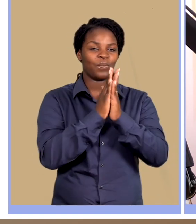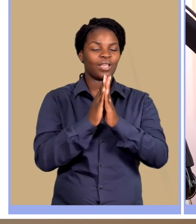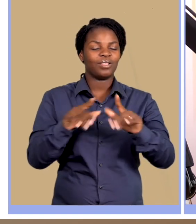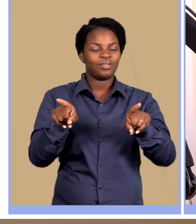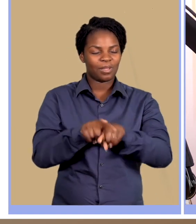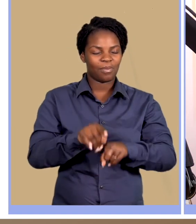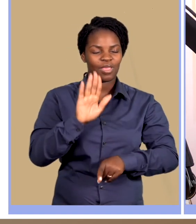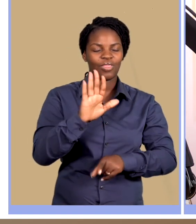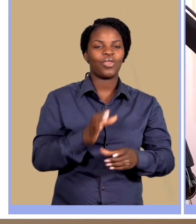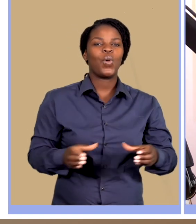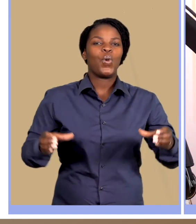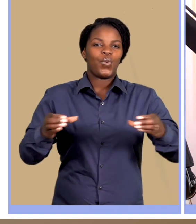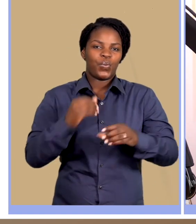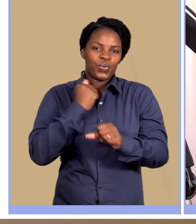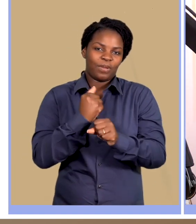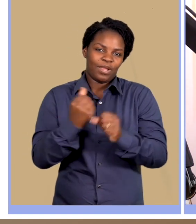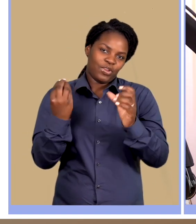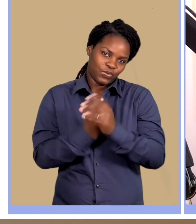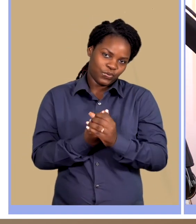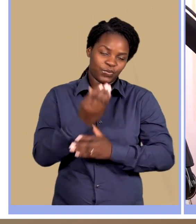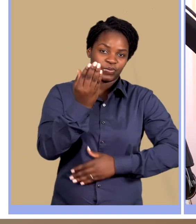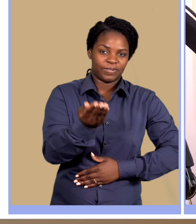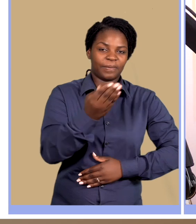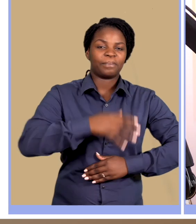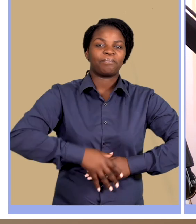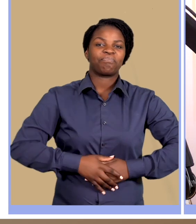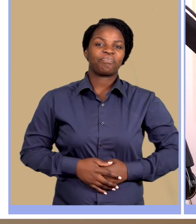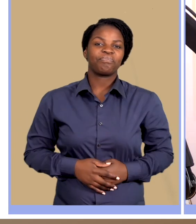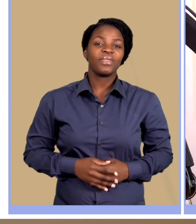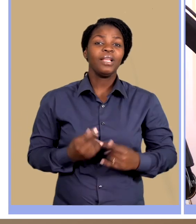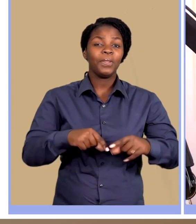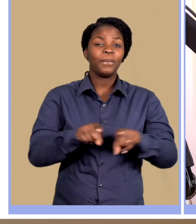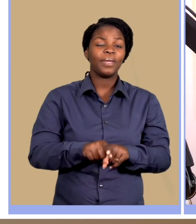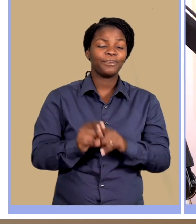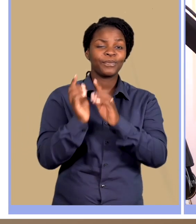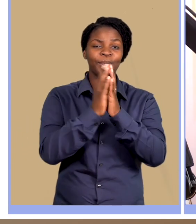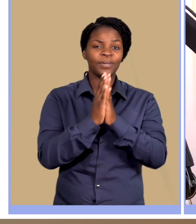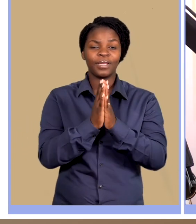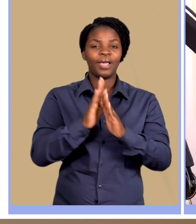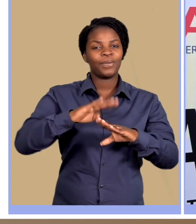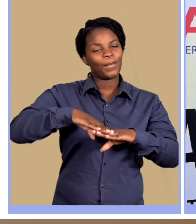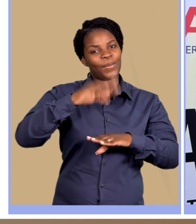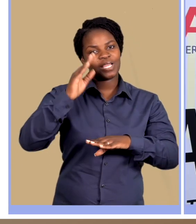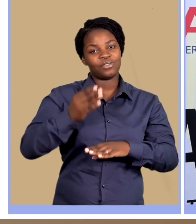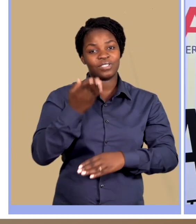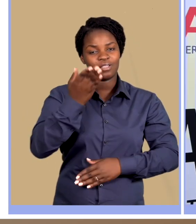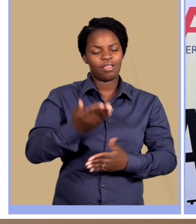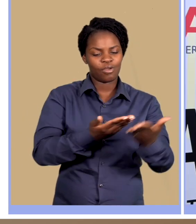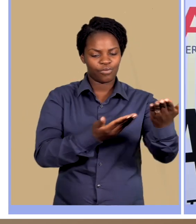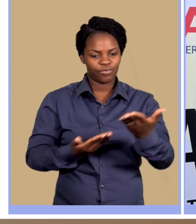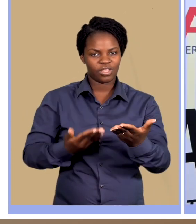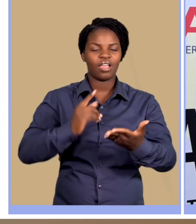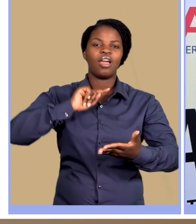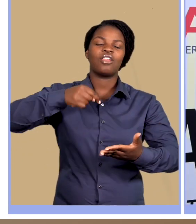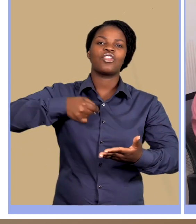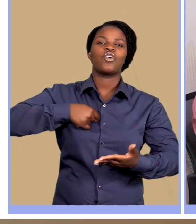Obrigado à sua equipe técnico-profissional aqui presente. E um agradecimento bastante especial a este convite que